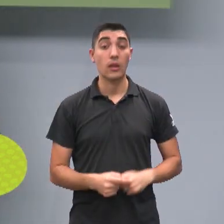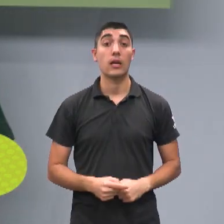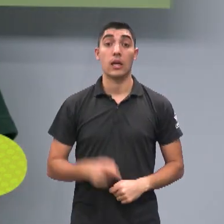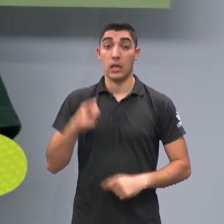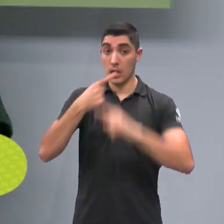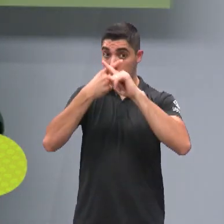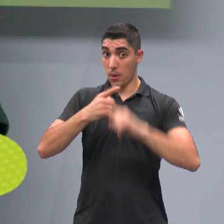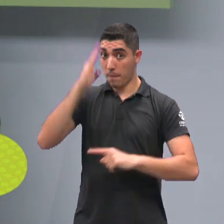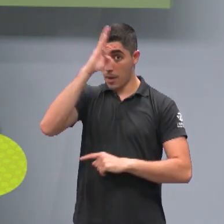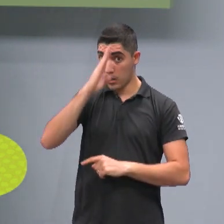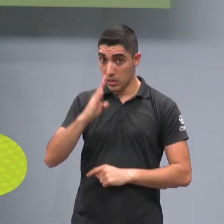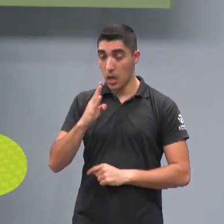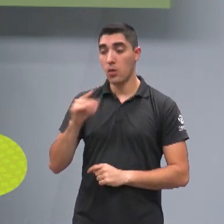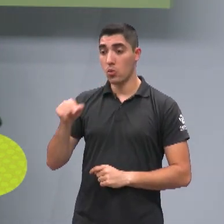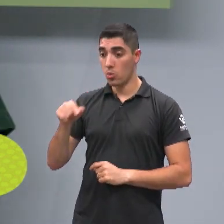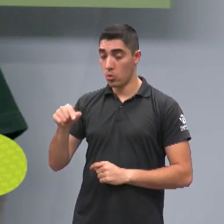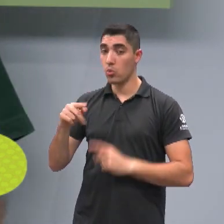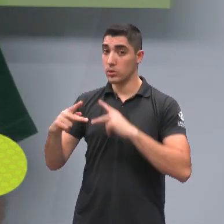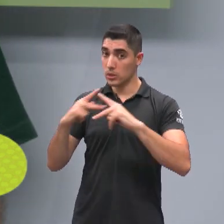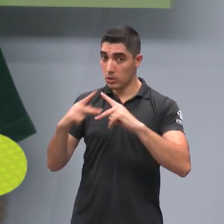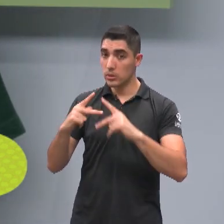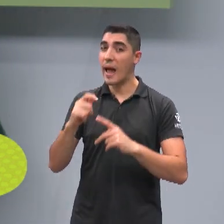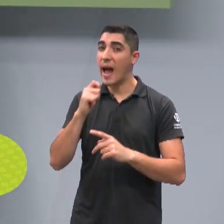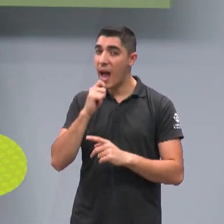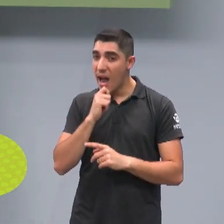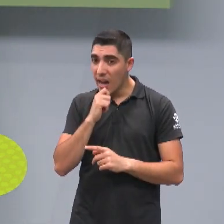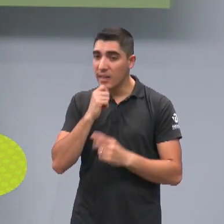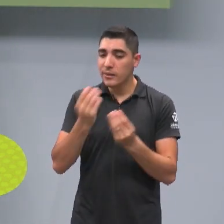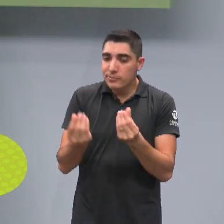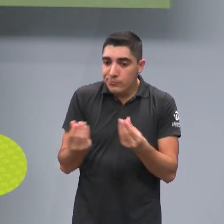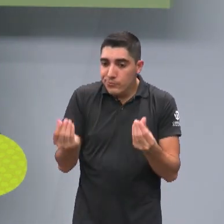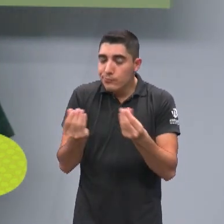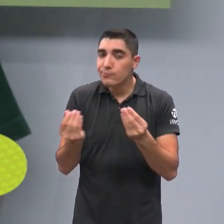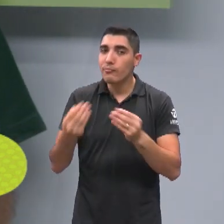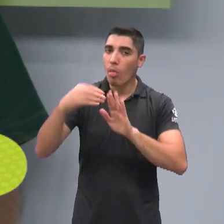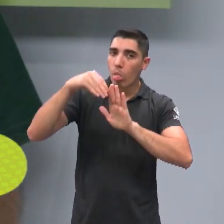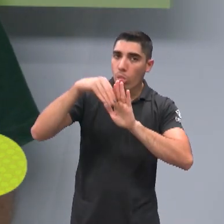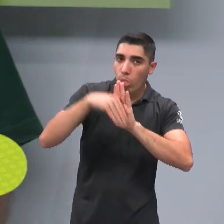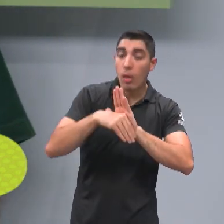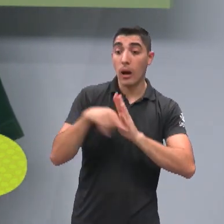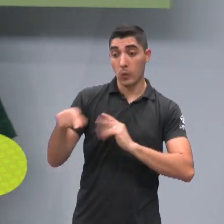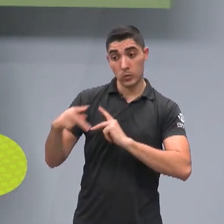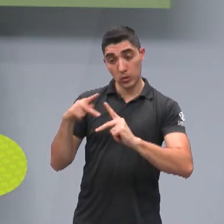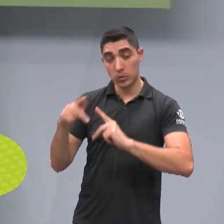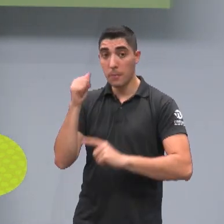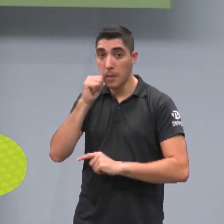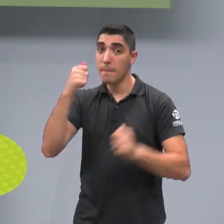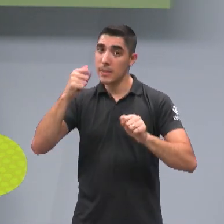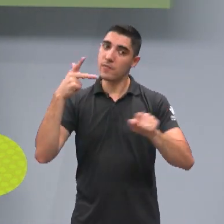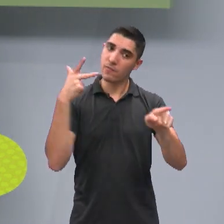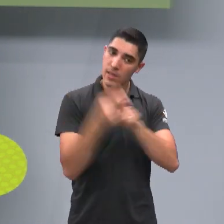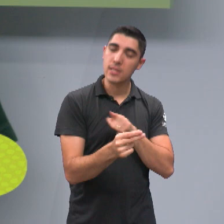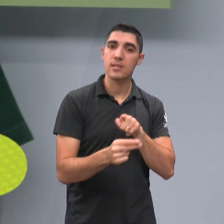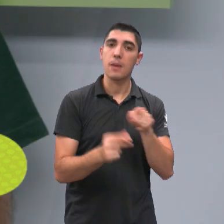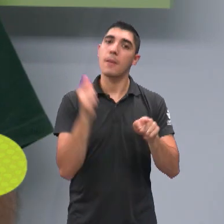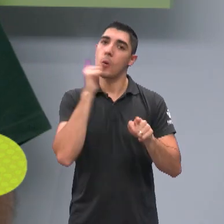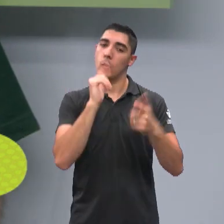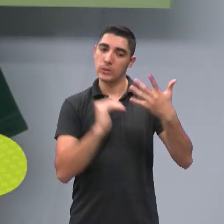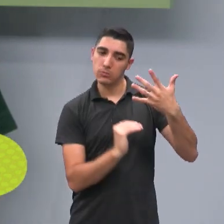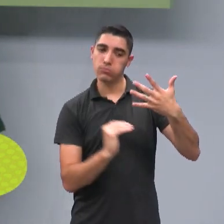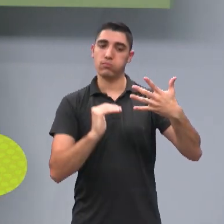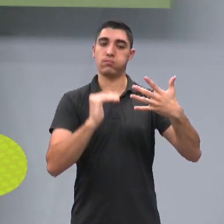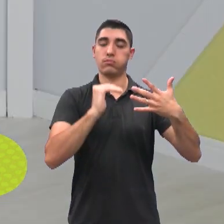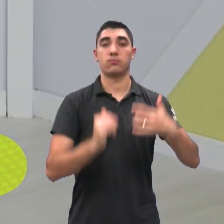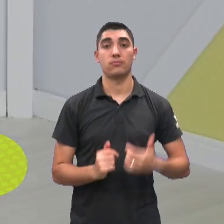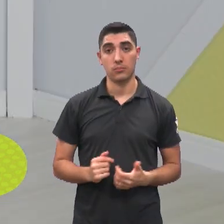na Liga Nacional está oscilando bastante, então precisa da vitória para enfim, subir na tabela, né? Nada melhor do